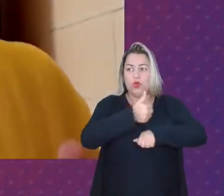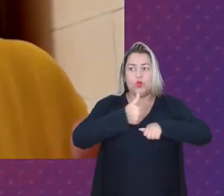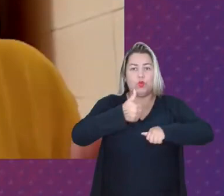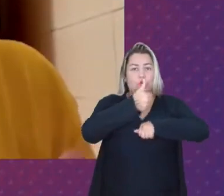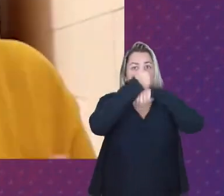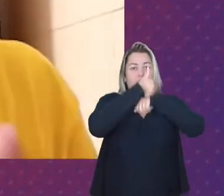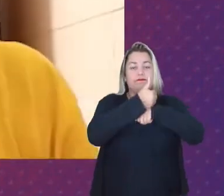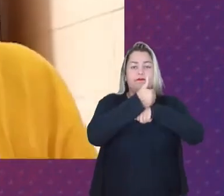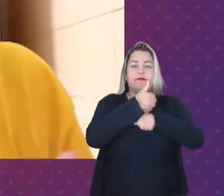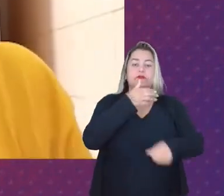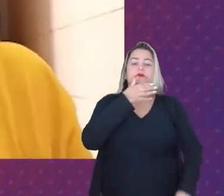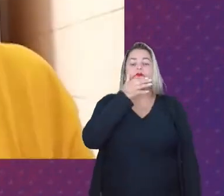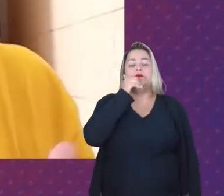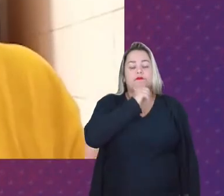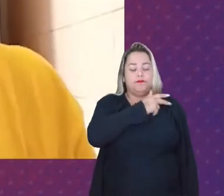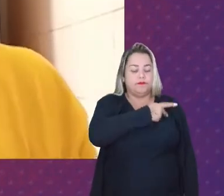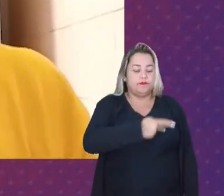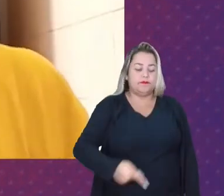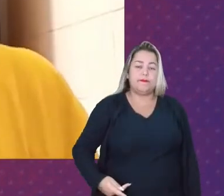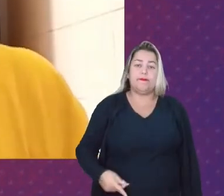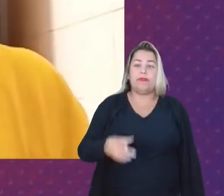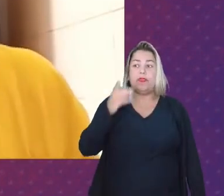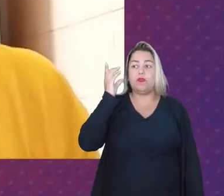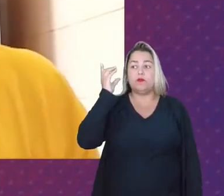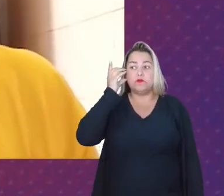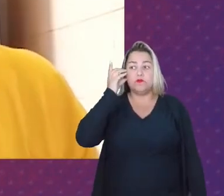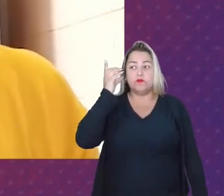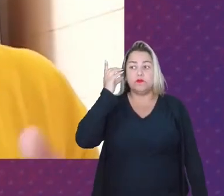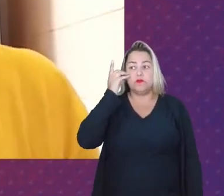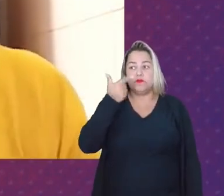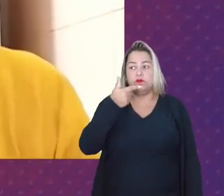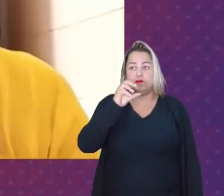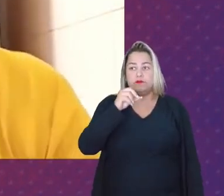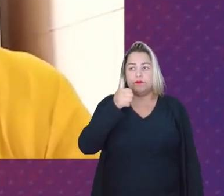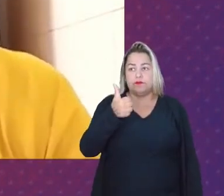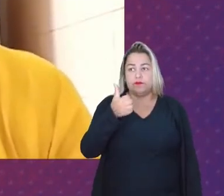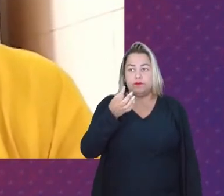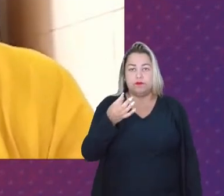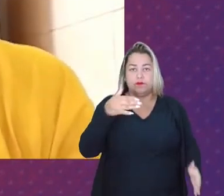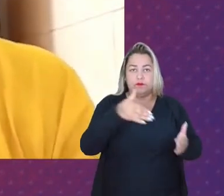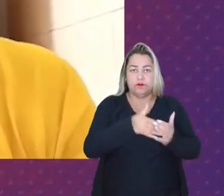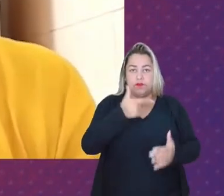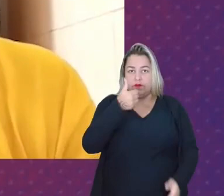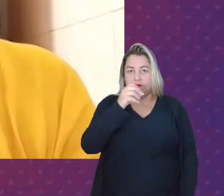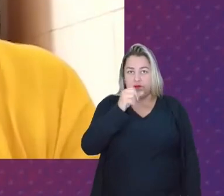Dilma, nesses 2 anos, né, 2016, 17 até 18, né,